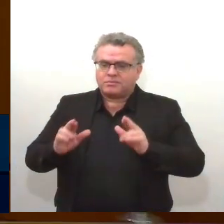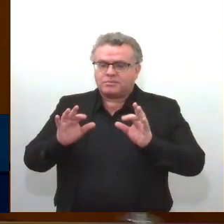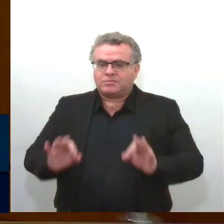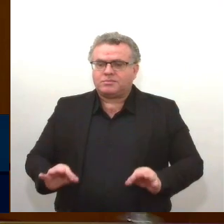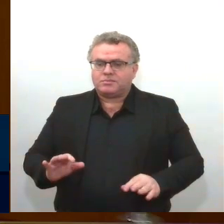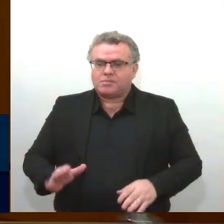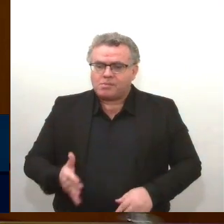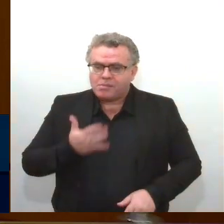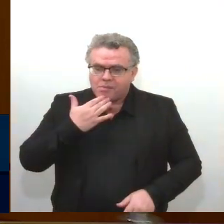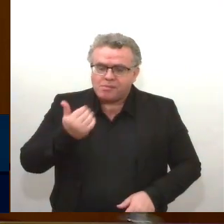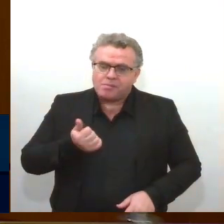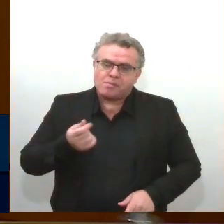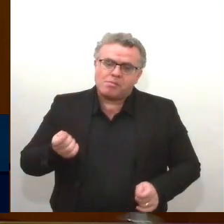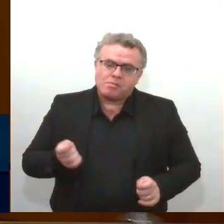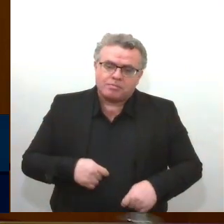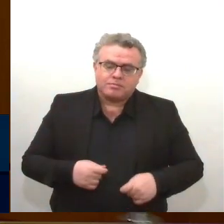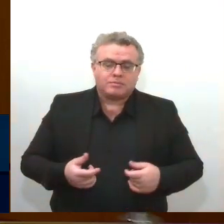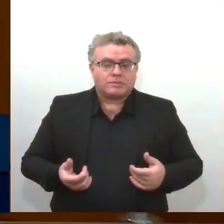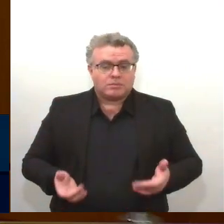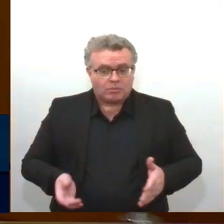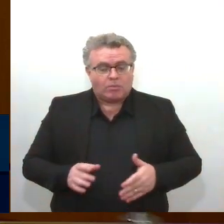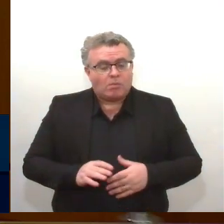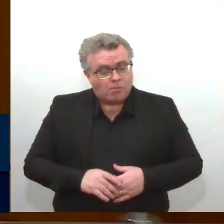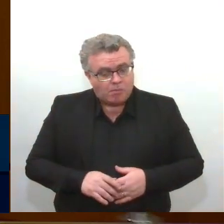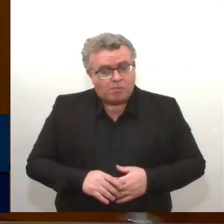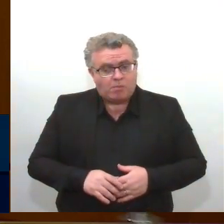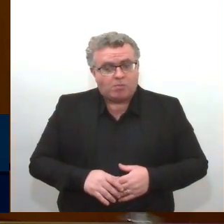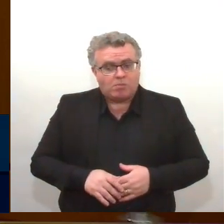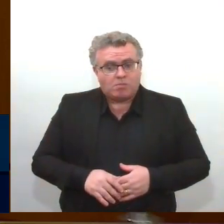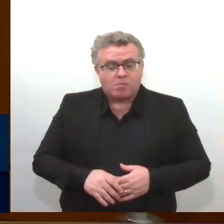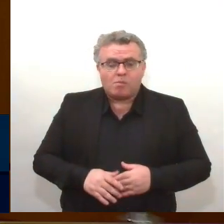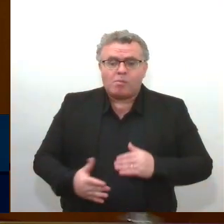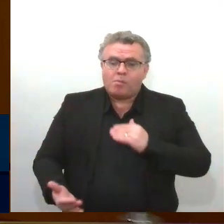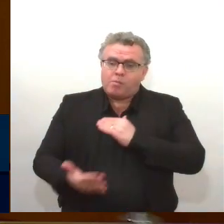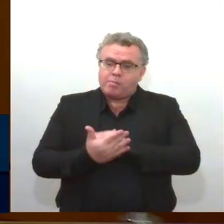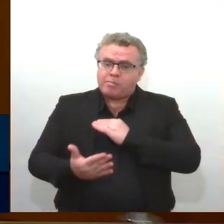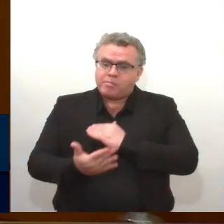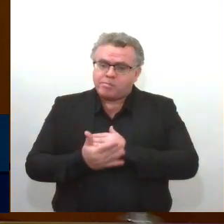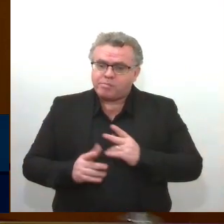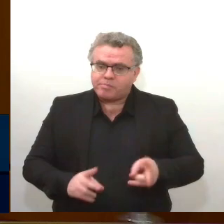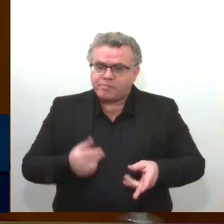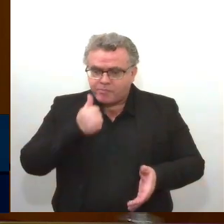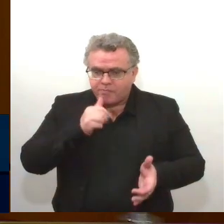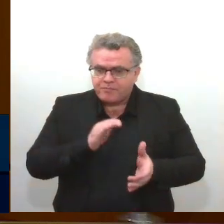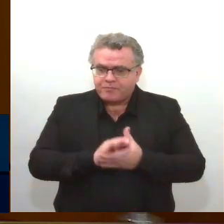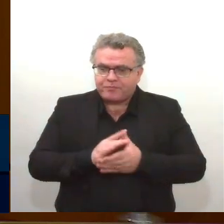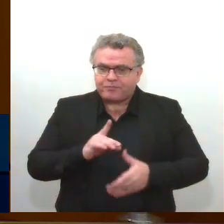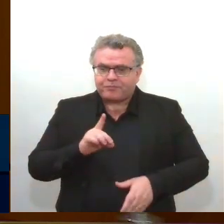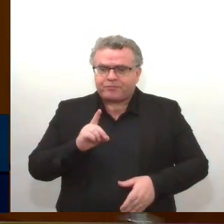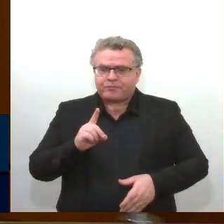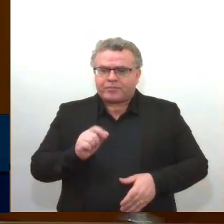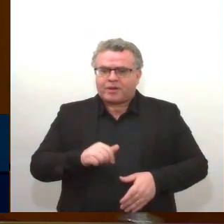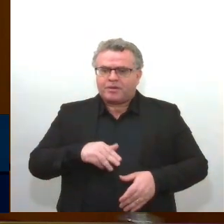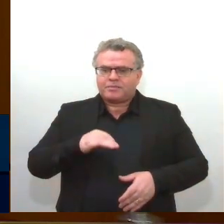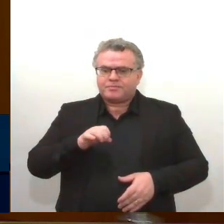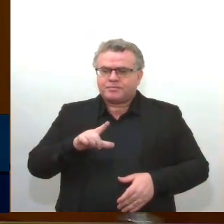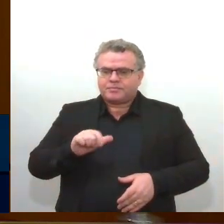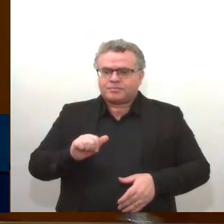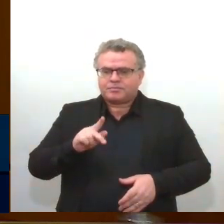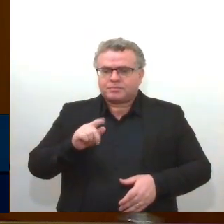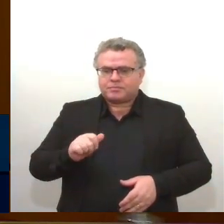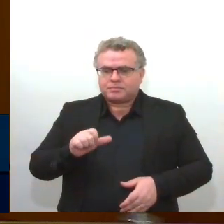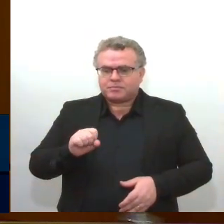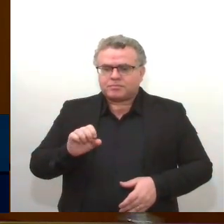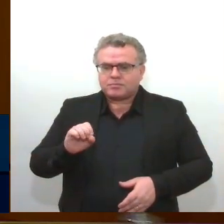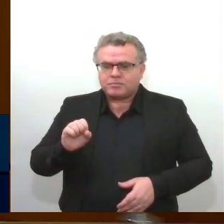muito por mim que me ajudou demais minha esposa daniara Passos né que tinha que cuidar das nossas meninas mas